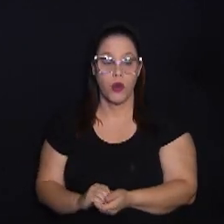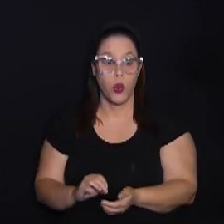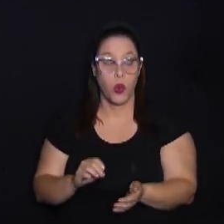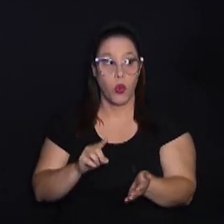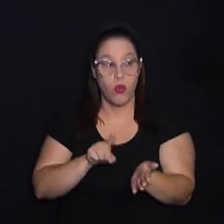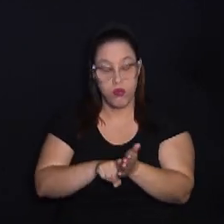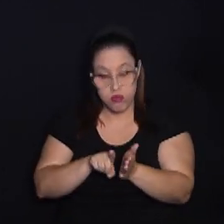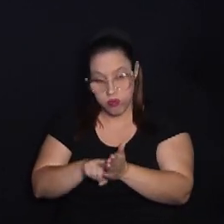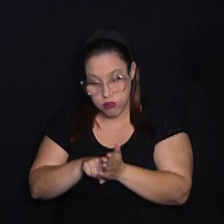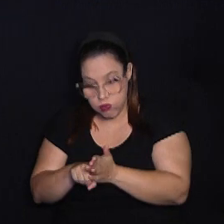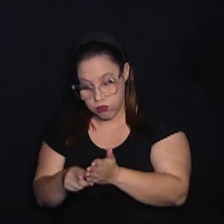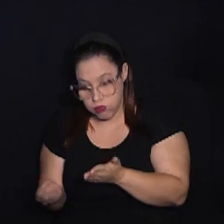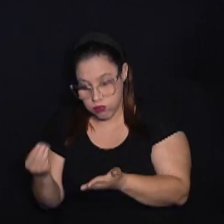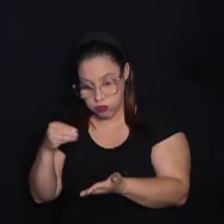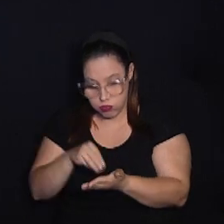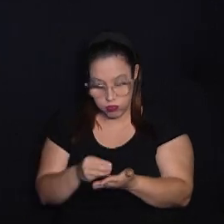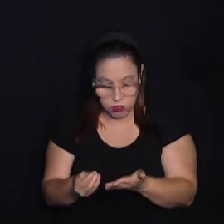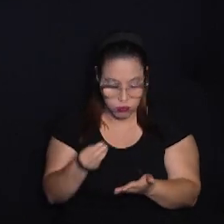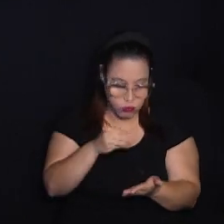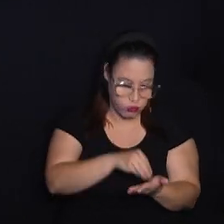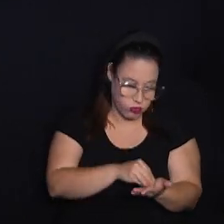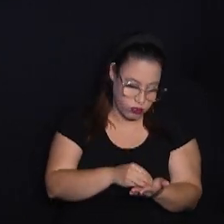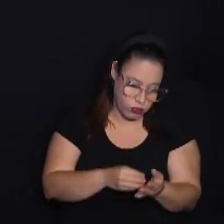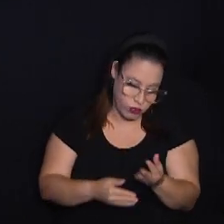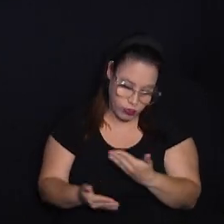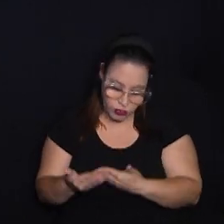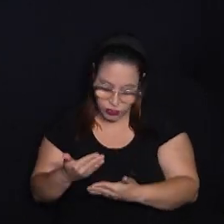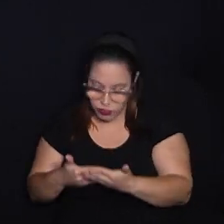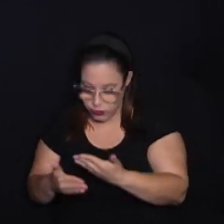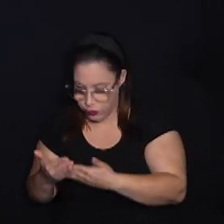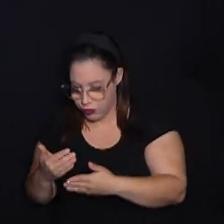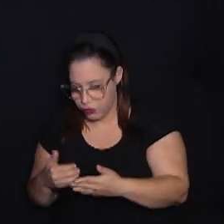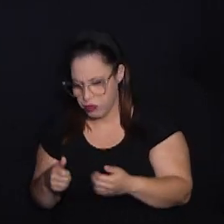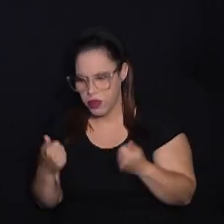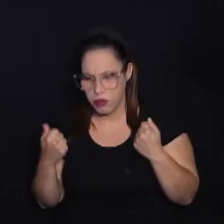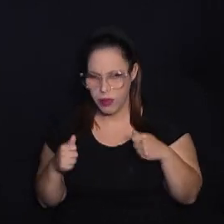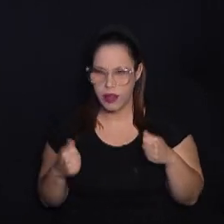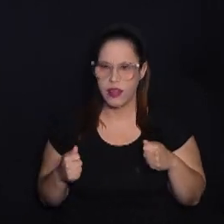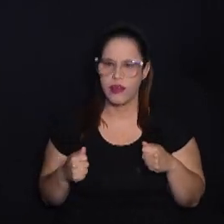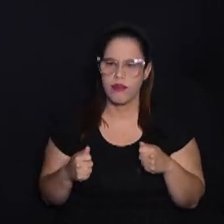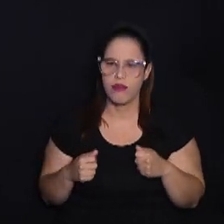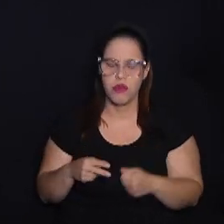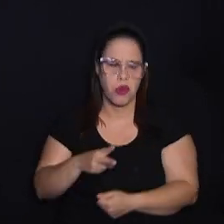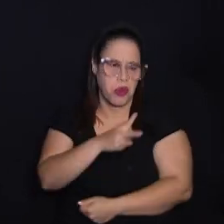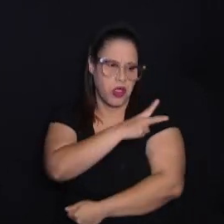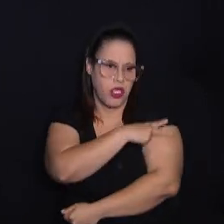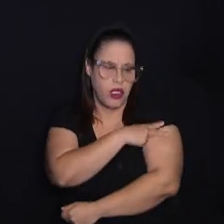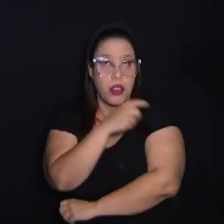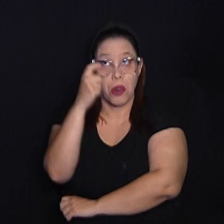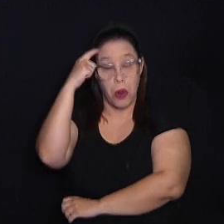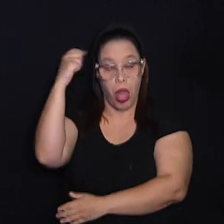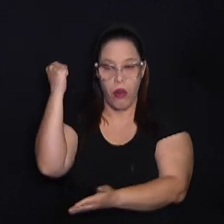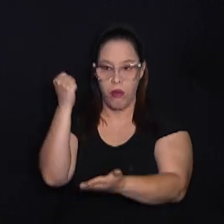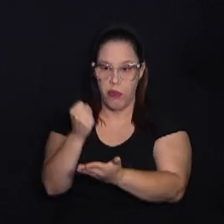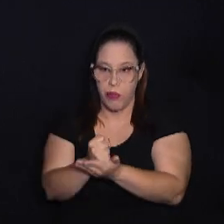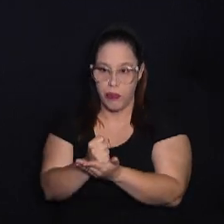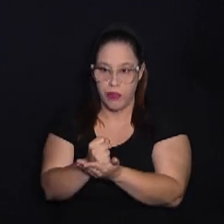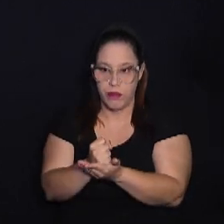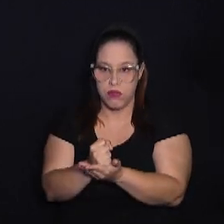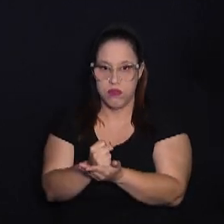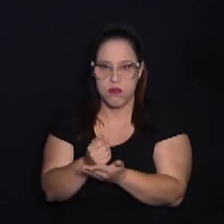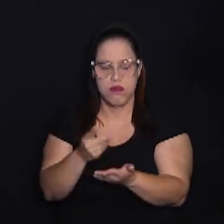verdade, vocês fornecem os elementos necessários para que os gestores possam tomar decisão,